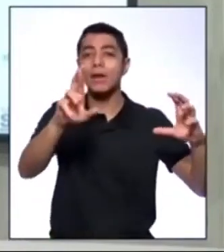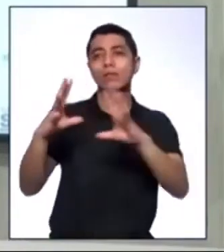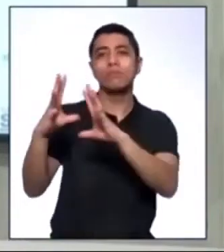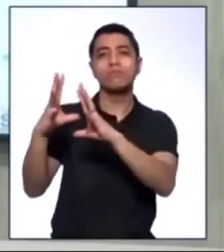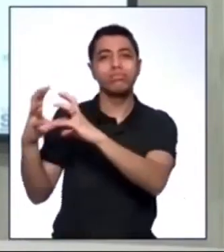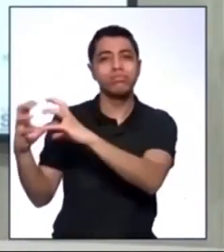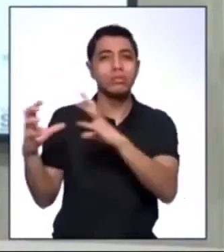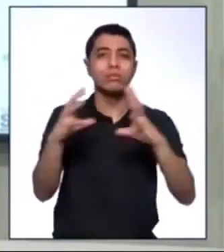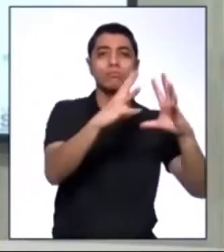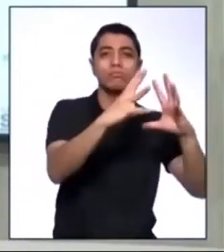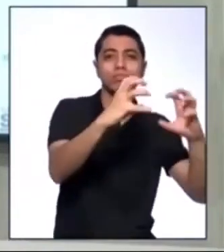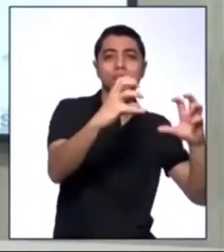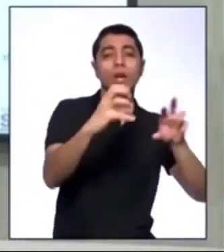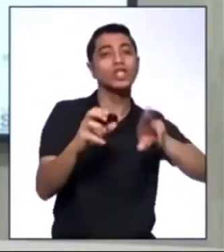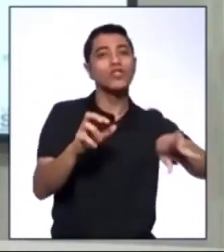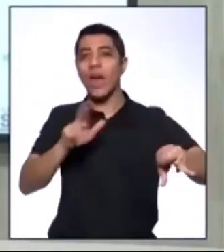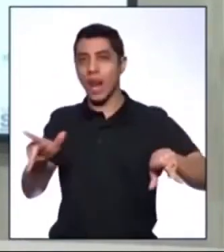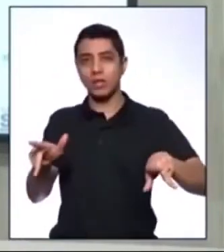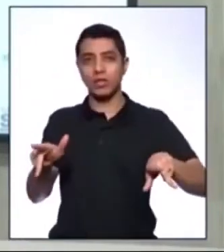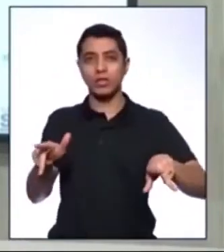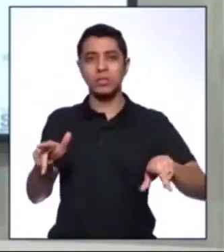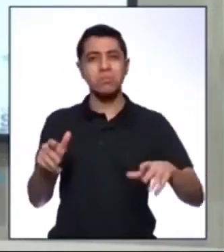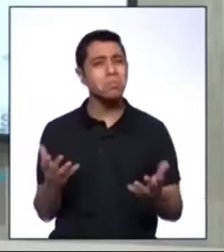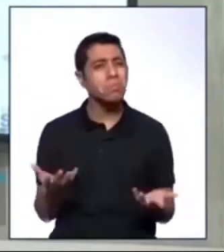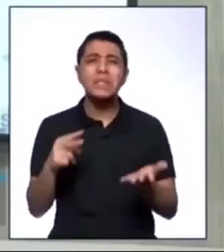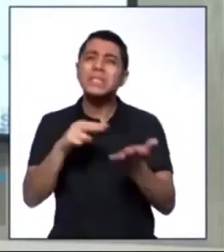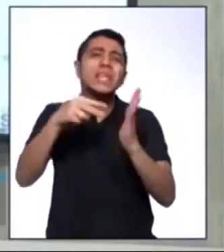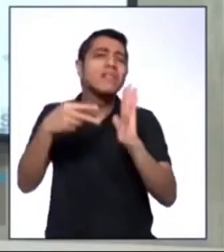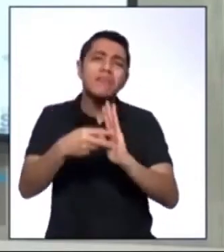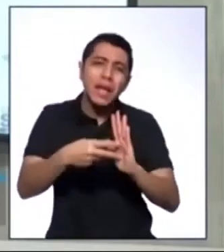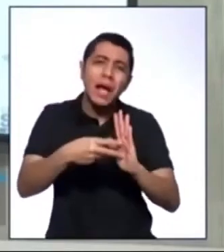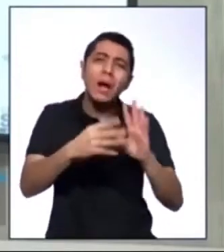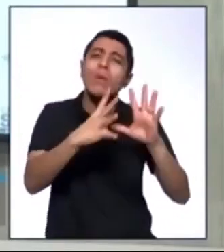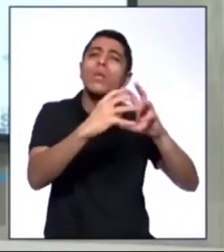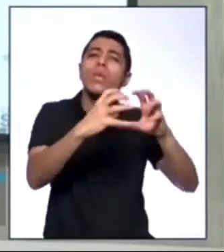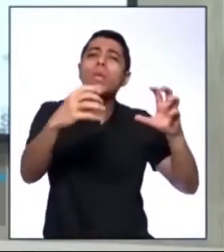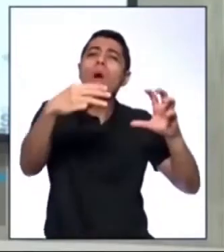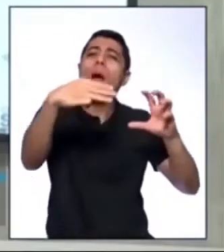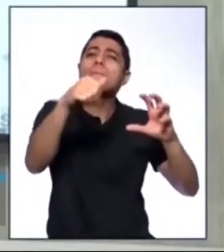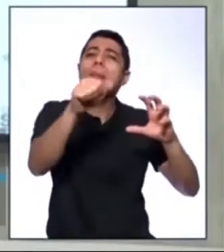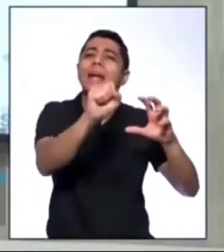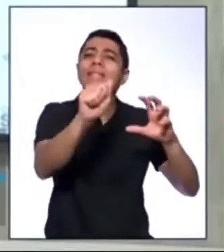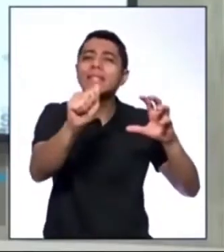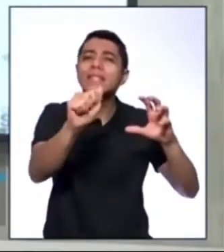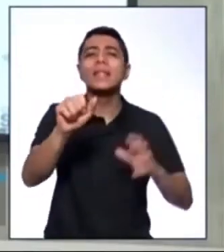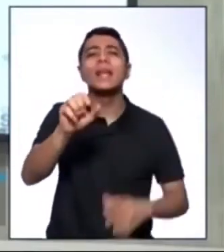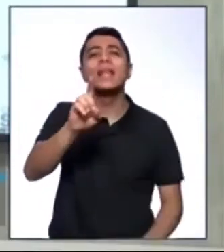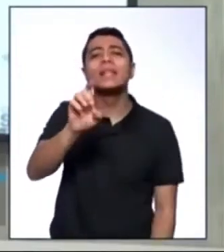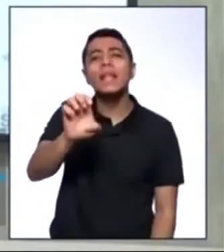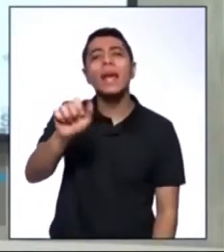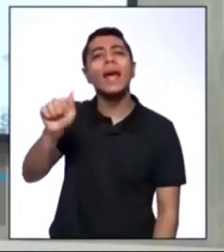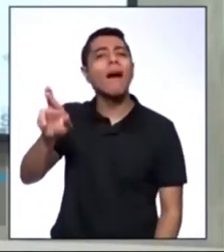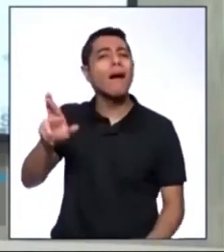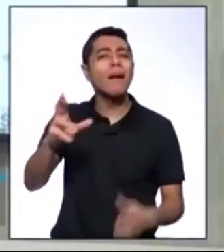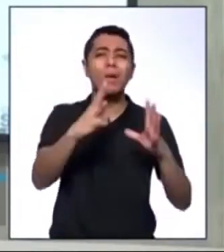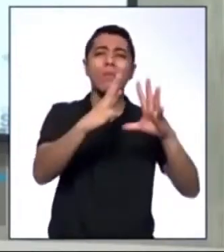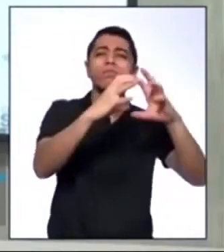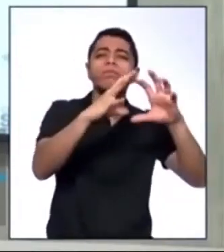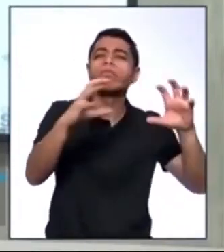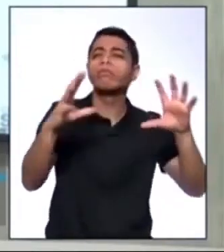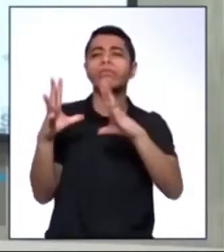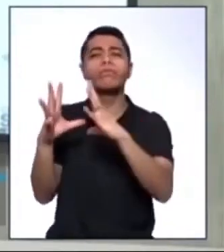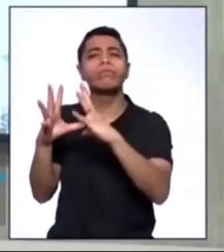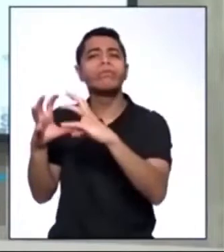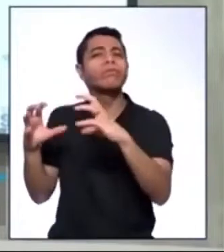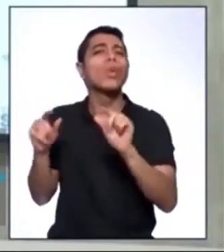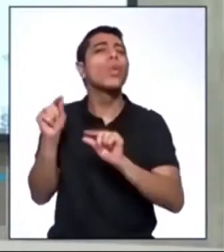diferentes. E o que são massas de ar? Massas de ar são porções da atmosfera que adquirem características regionais.